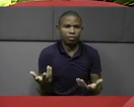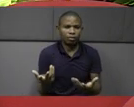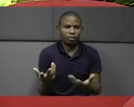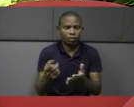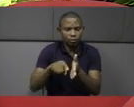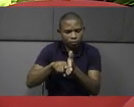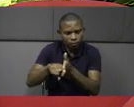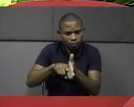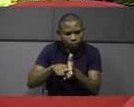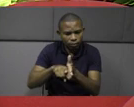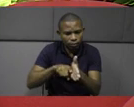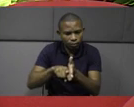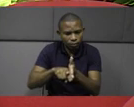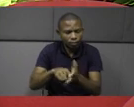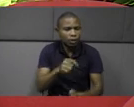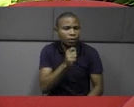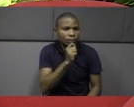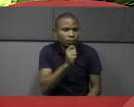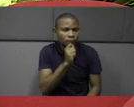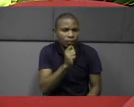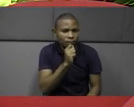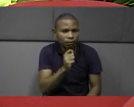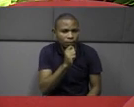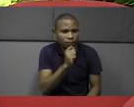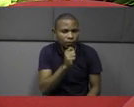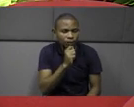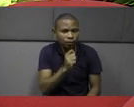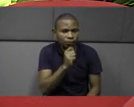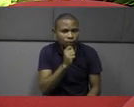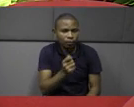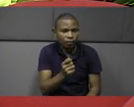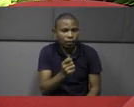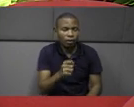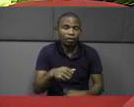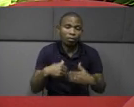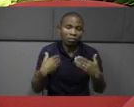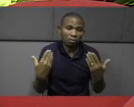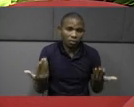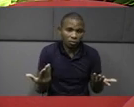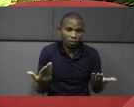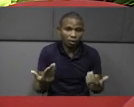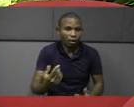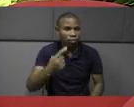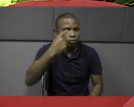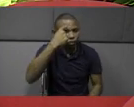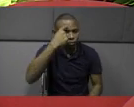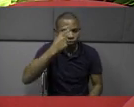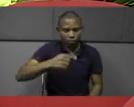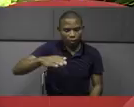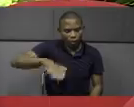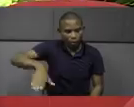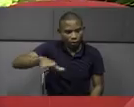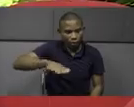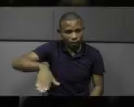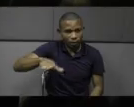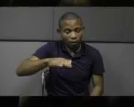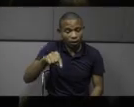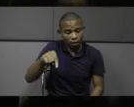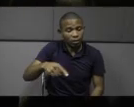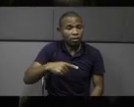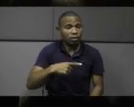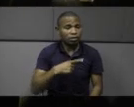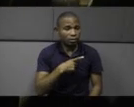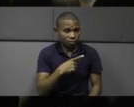e muito acertado sobre as nossas ausências e aí colocando que a infância a gente identifica como uma grande ausência